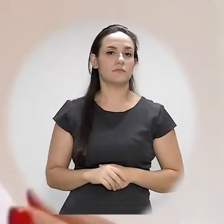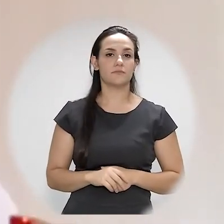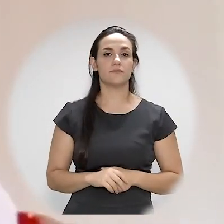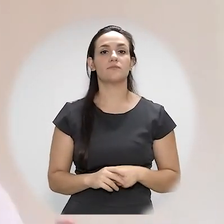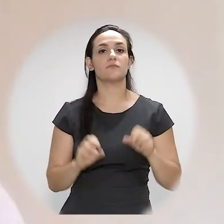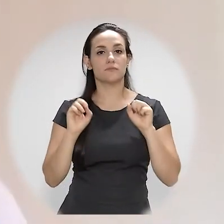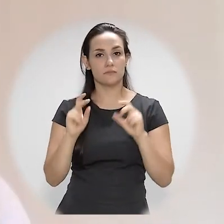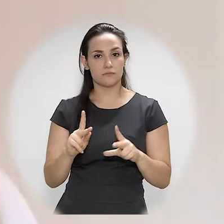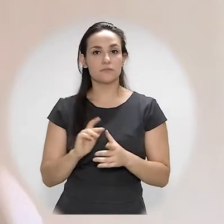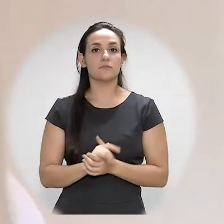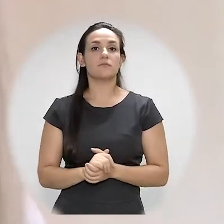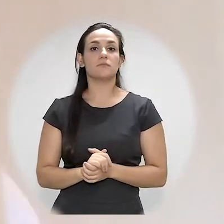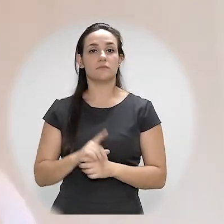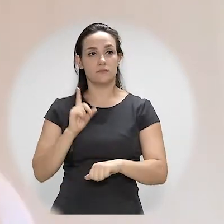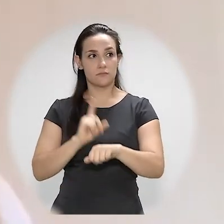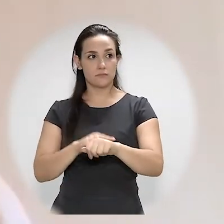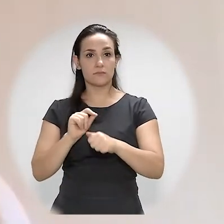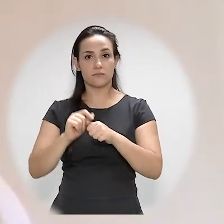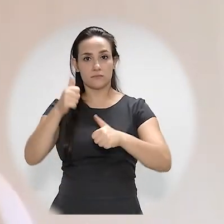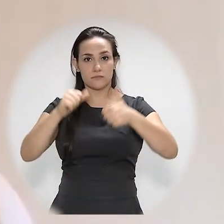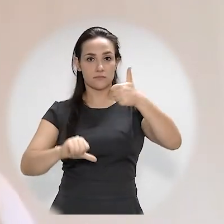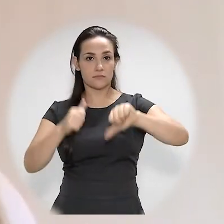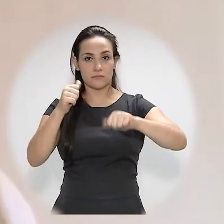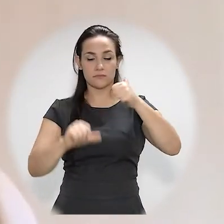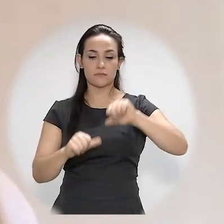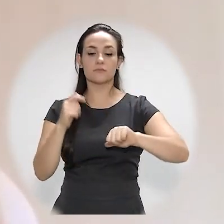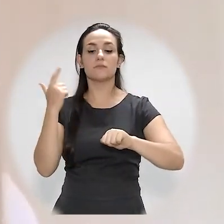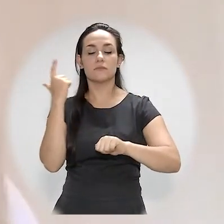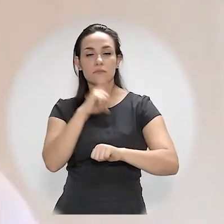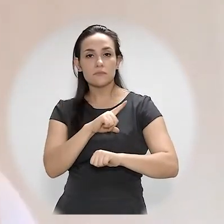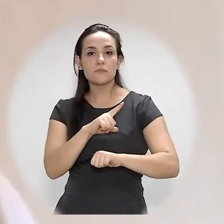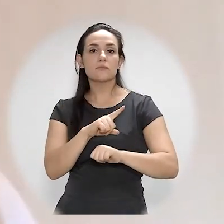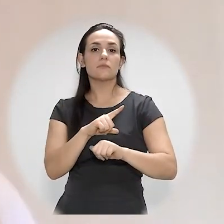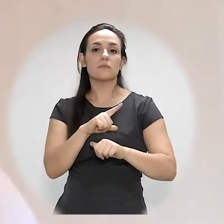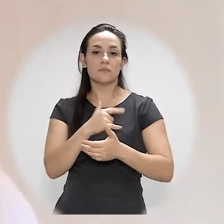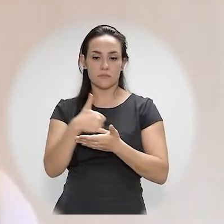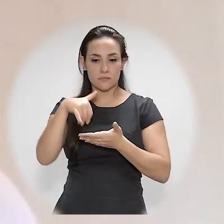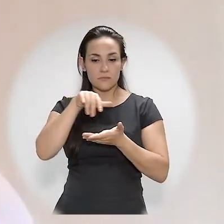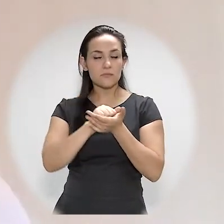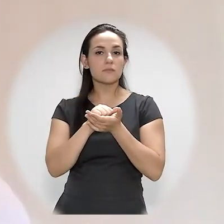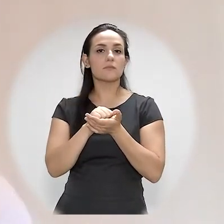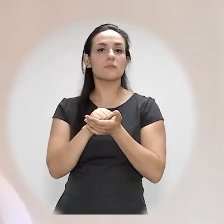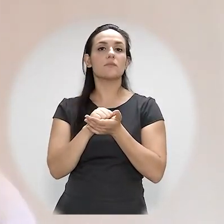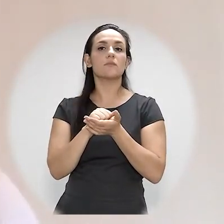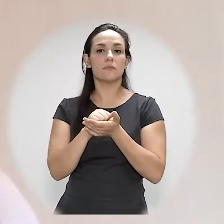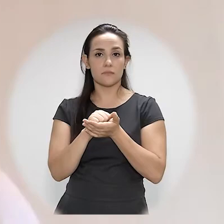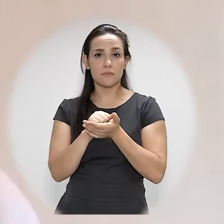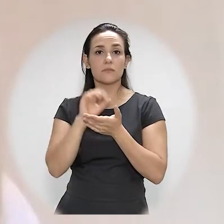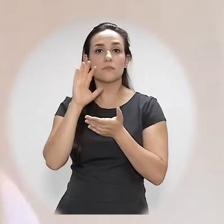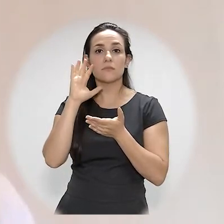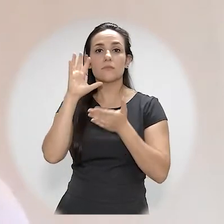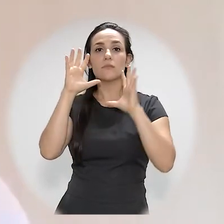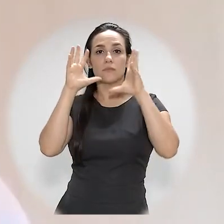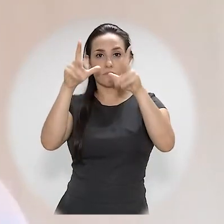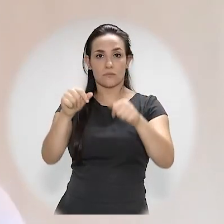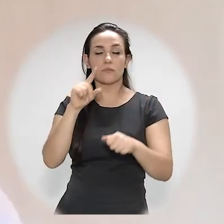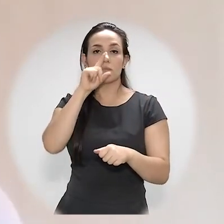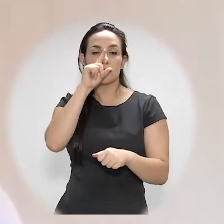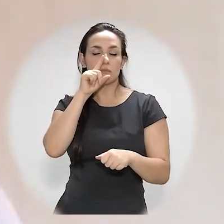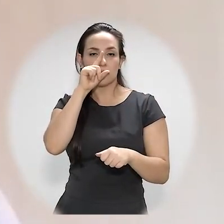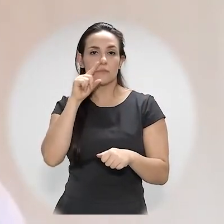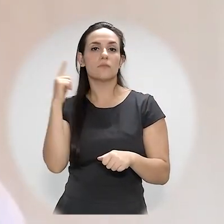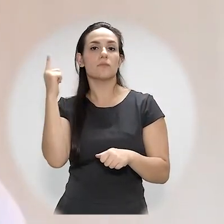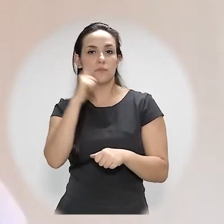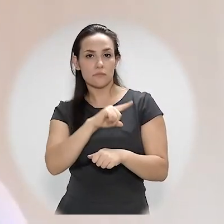ajuda, então, o participante a conseguir entrar na rede, receber assistência e encaminhar essas situações de